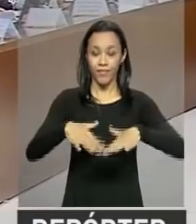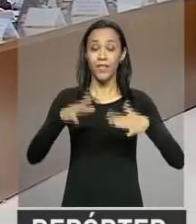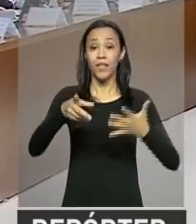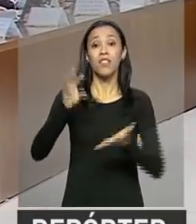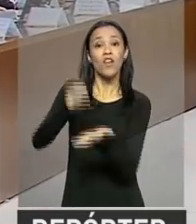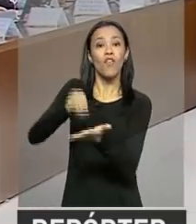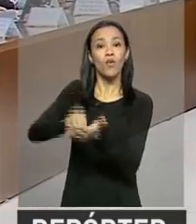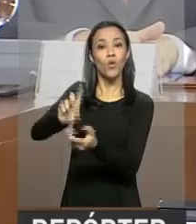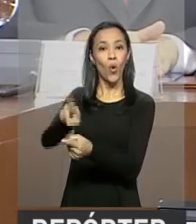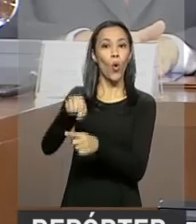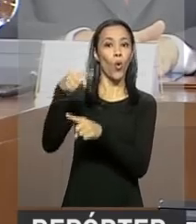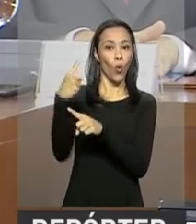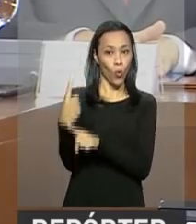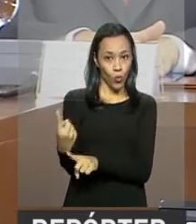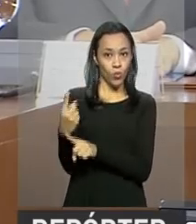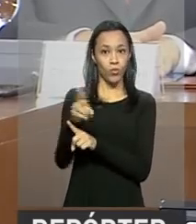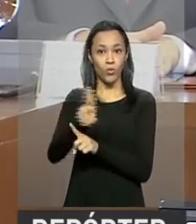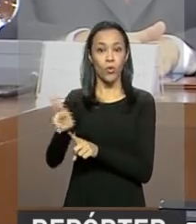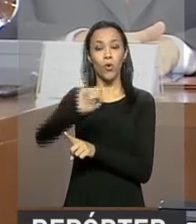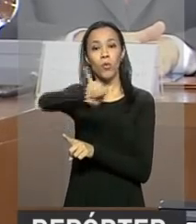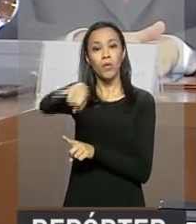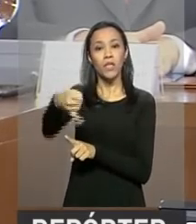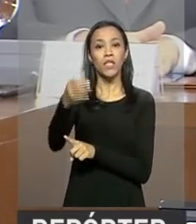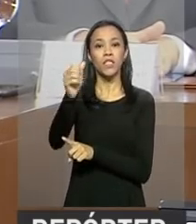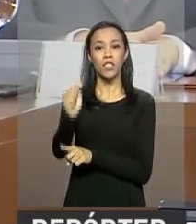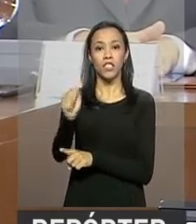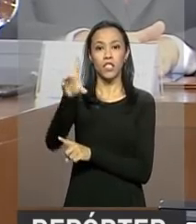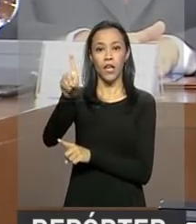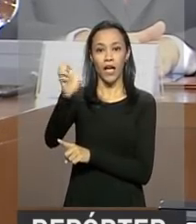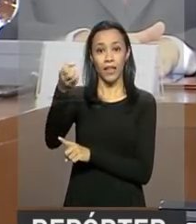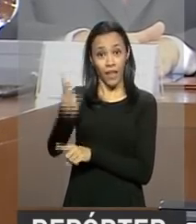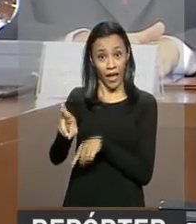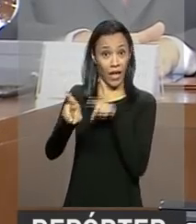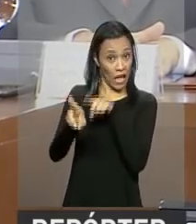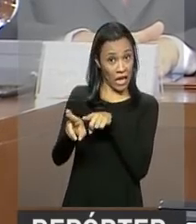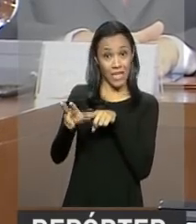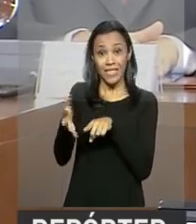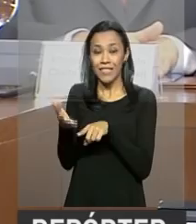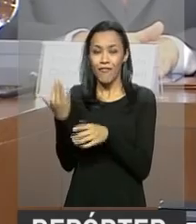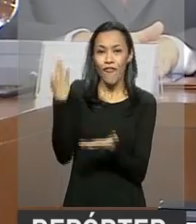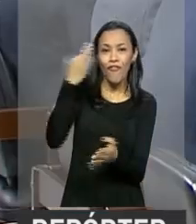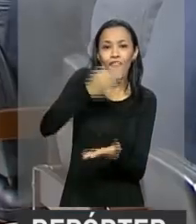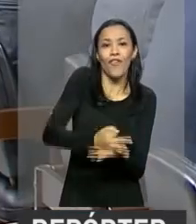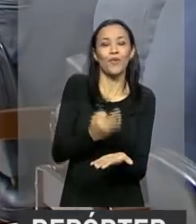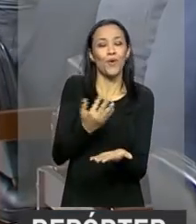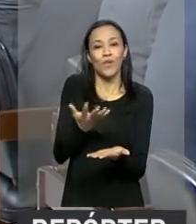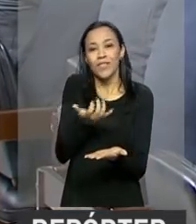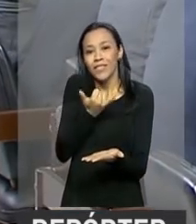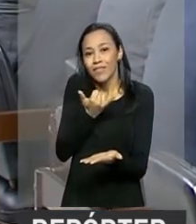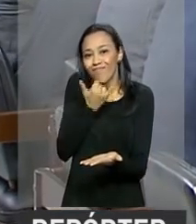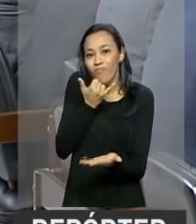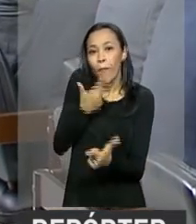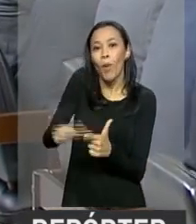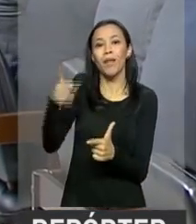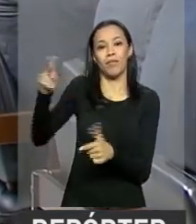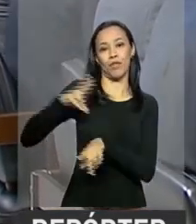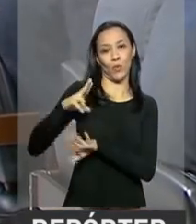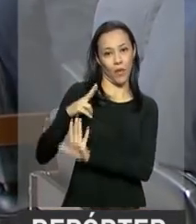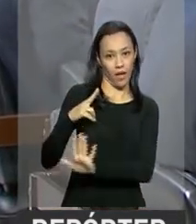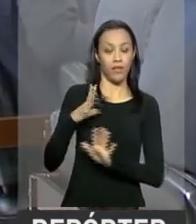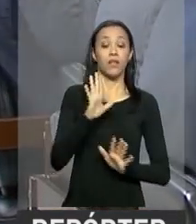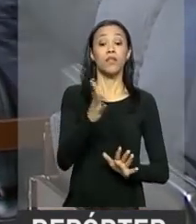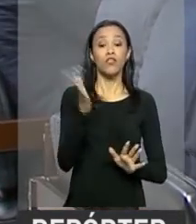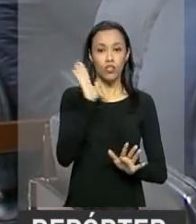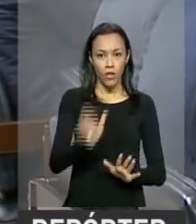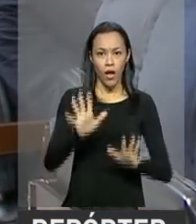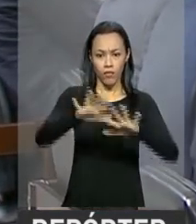Secretaria-Geral da Presidência da República, Jadel Vieira Lima, que faltou por motivos pessoais. Eles estão na sala de